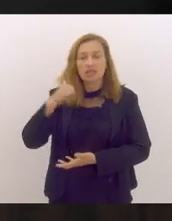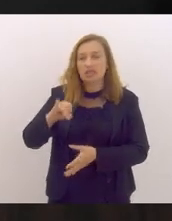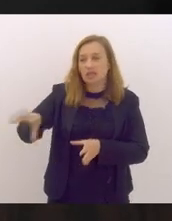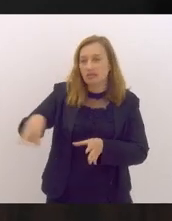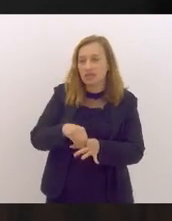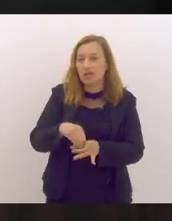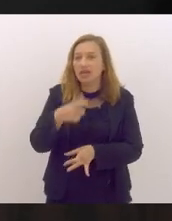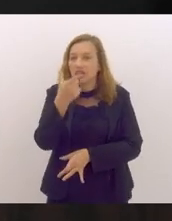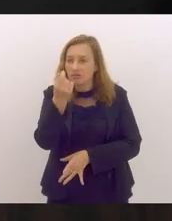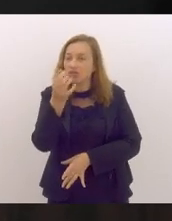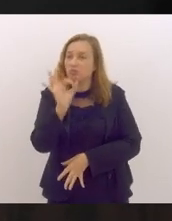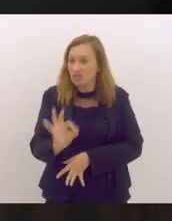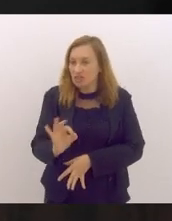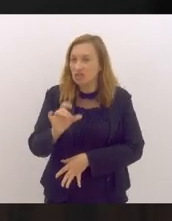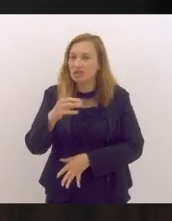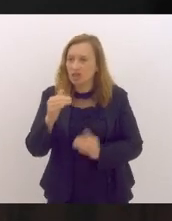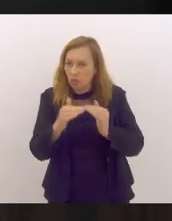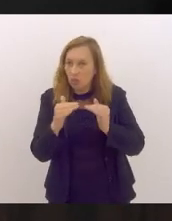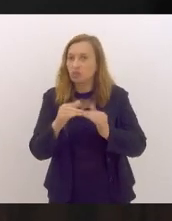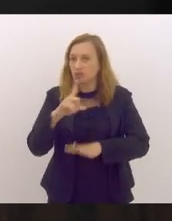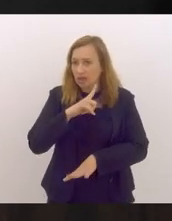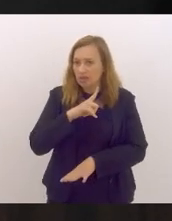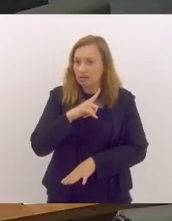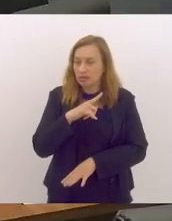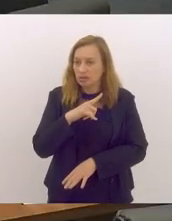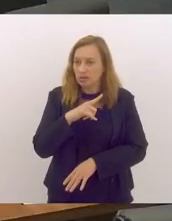em 20%, tem acordo?